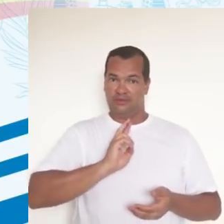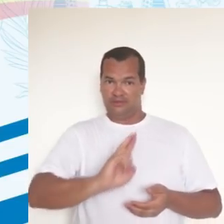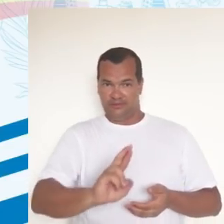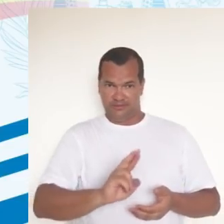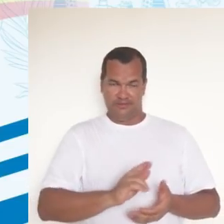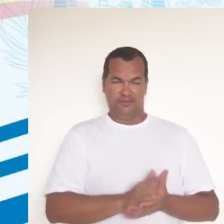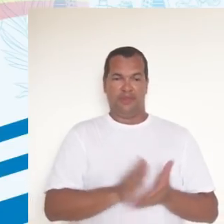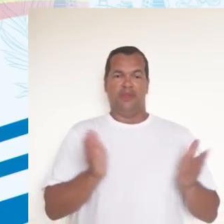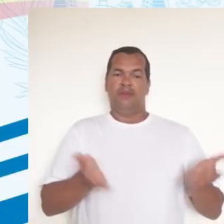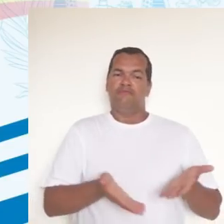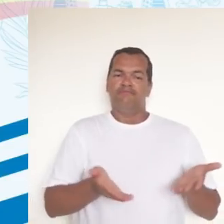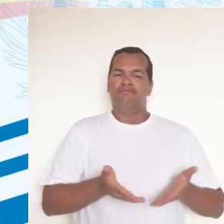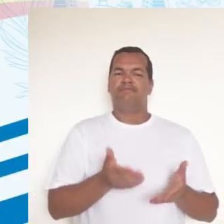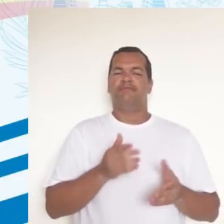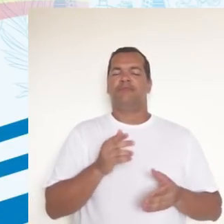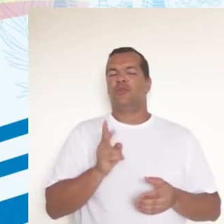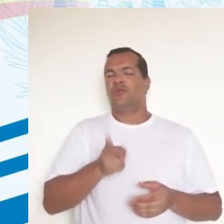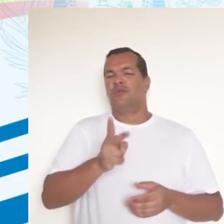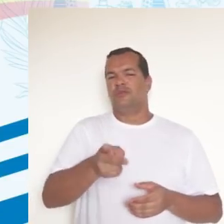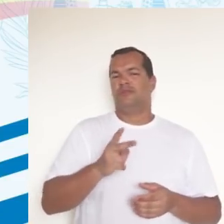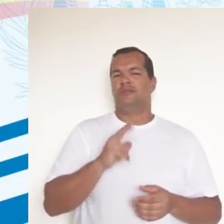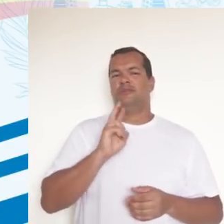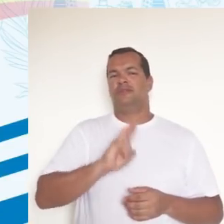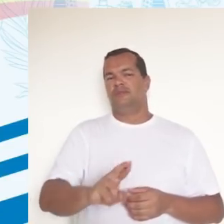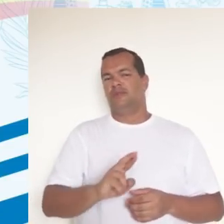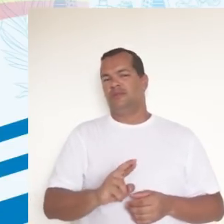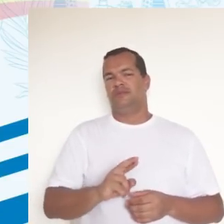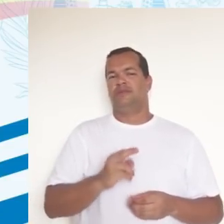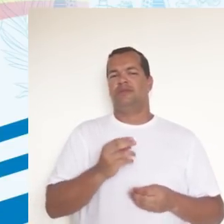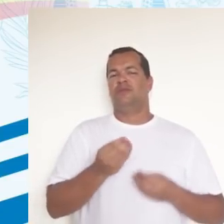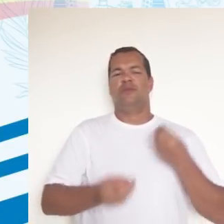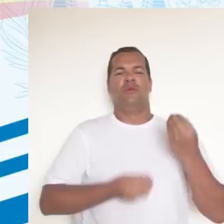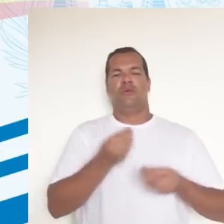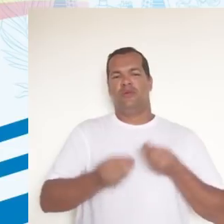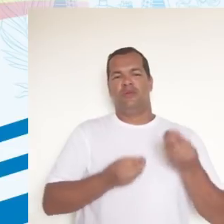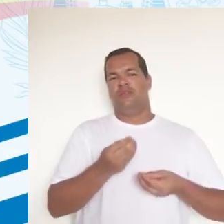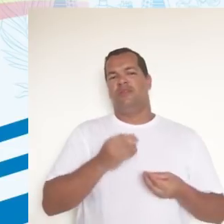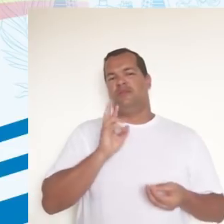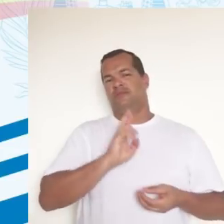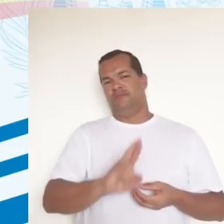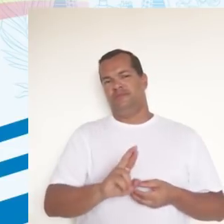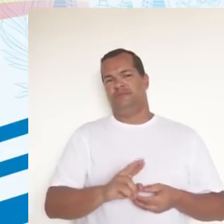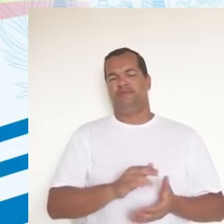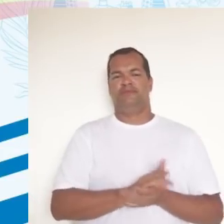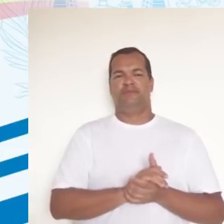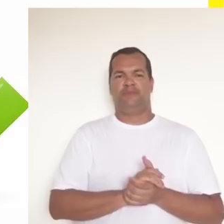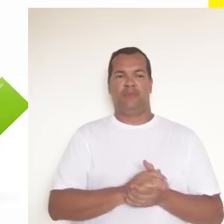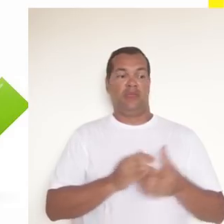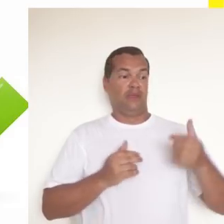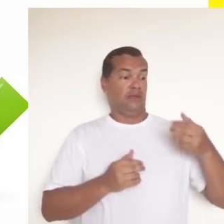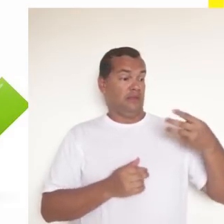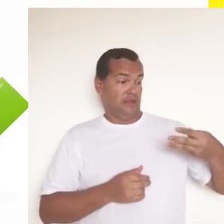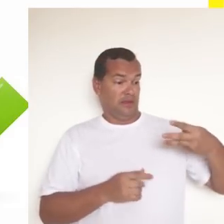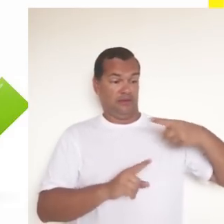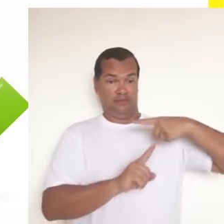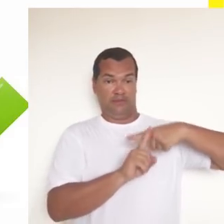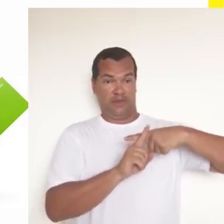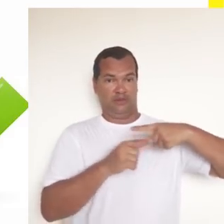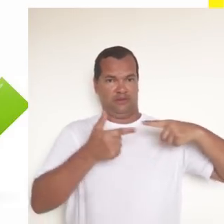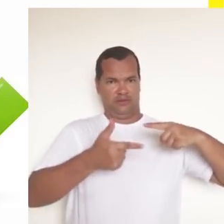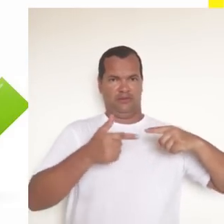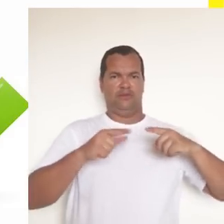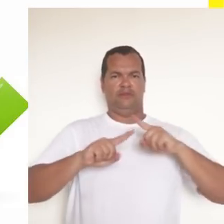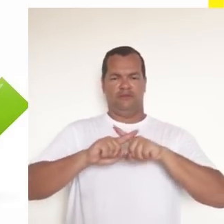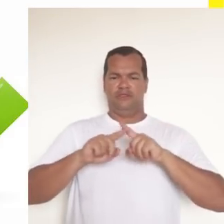então a questão, eu gostaria de dar continuidade pensando justamente de onde paramos. 3 mais 2